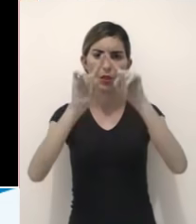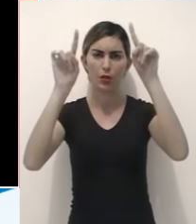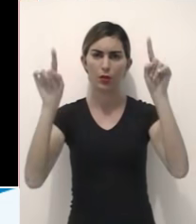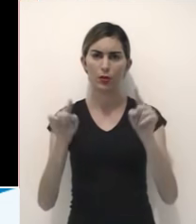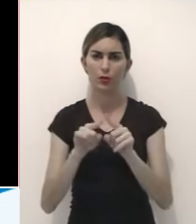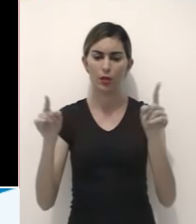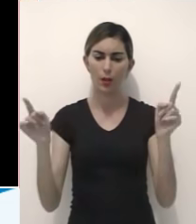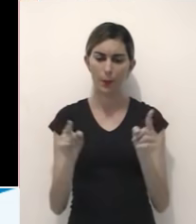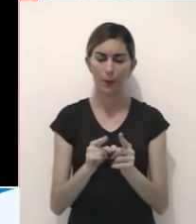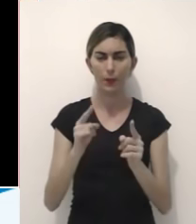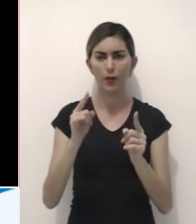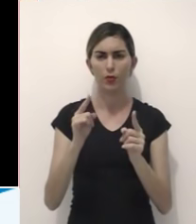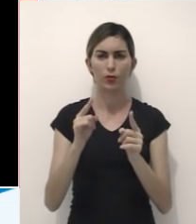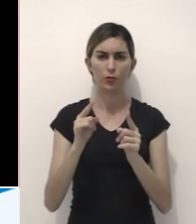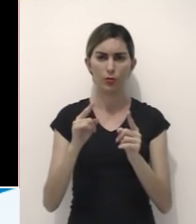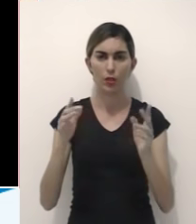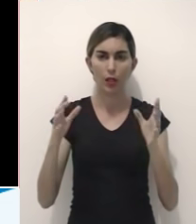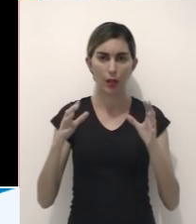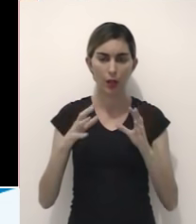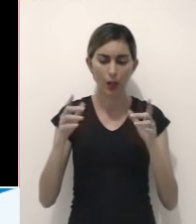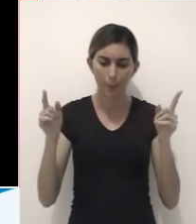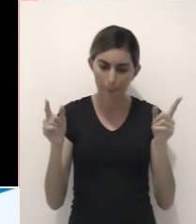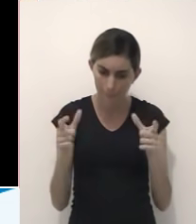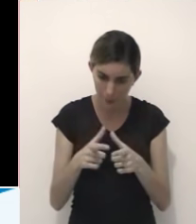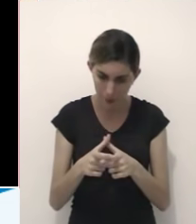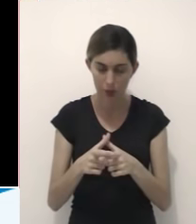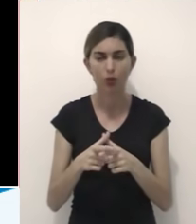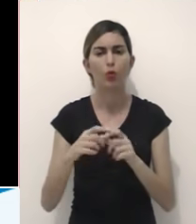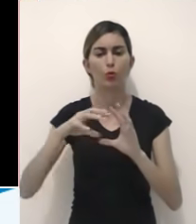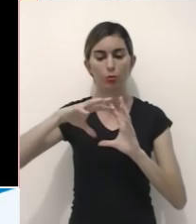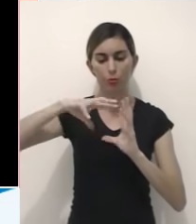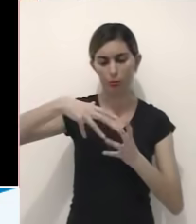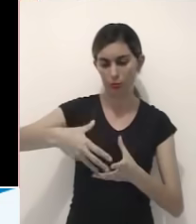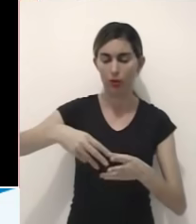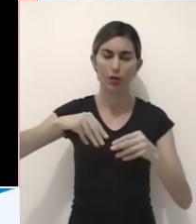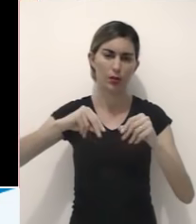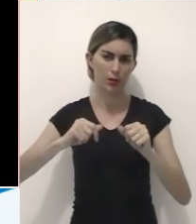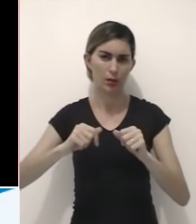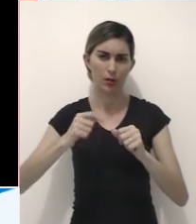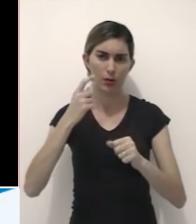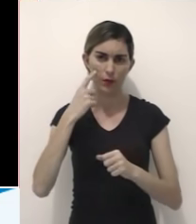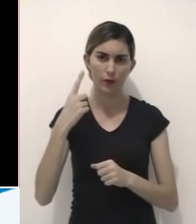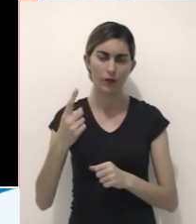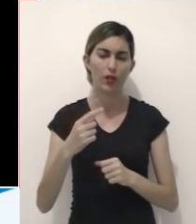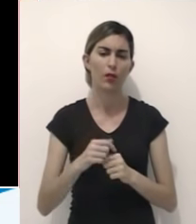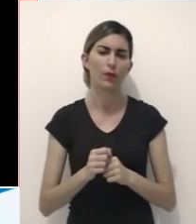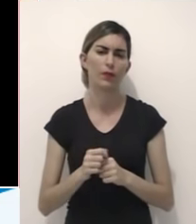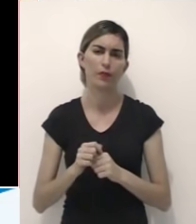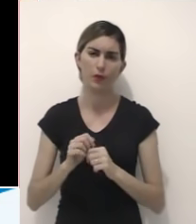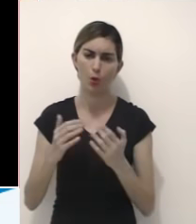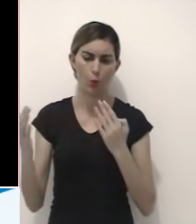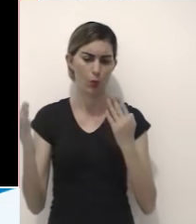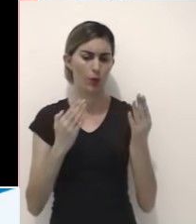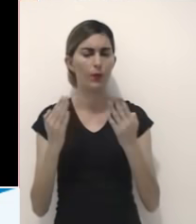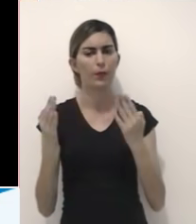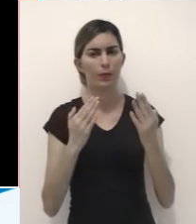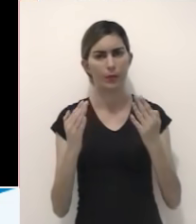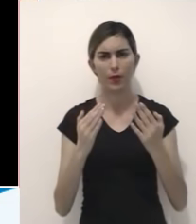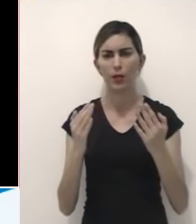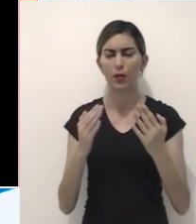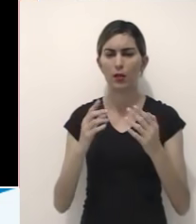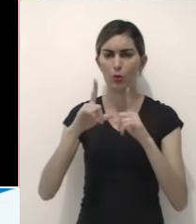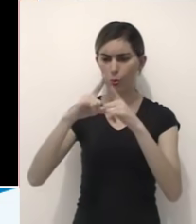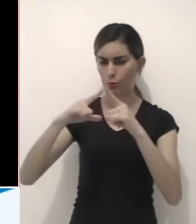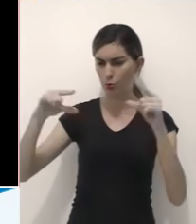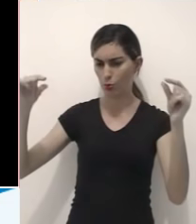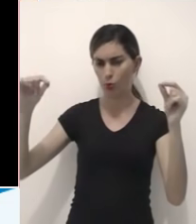seja, ela é menos de 1/3 de largura da Terra, ela é bem menor que a Terra. Nós vamos ver agora uma imagem comparando